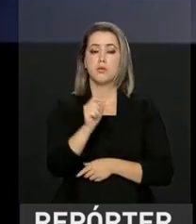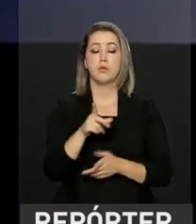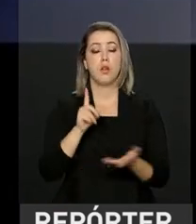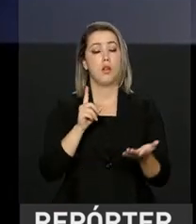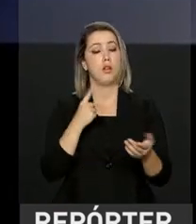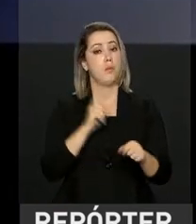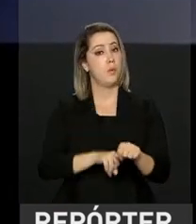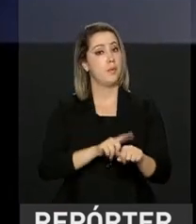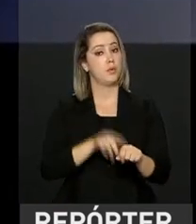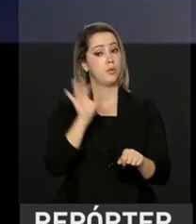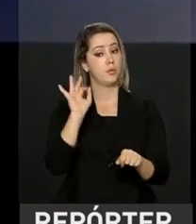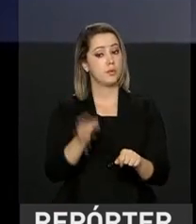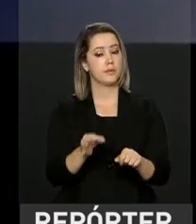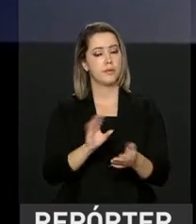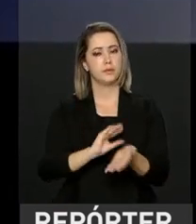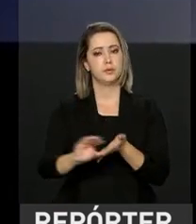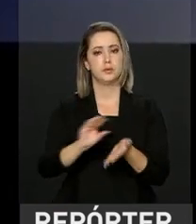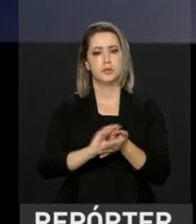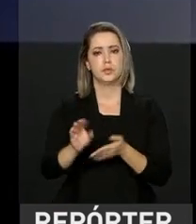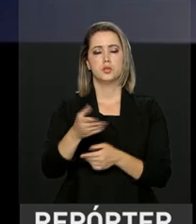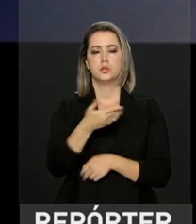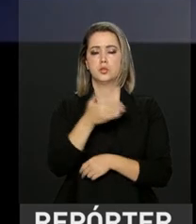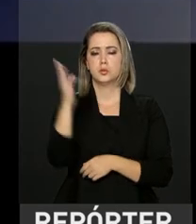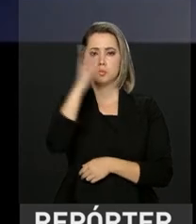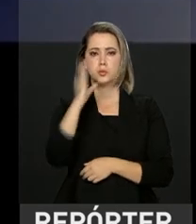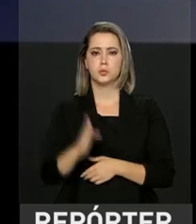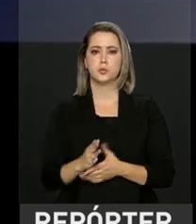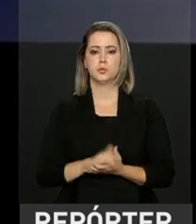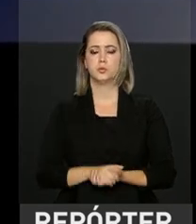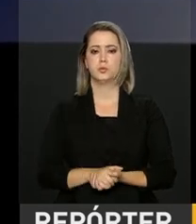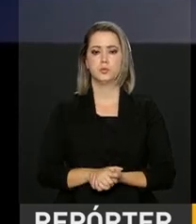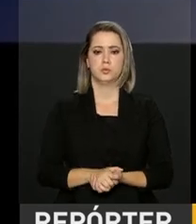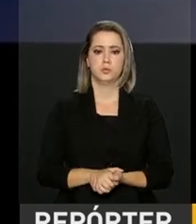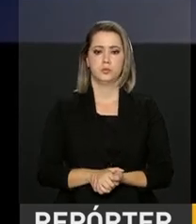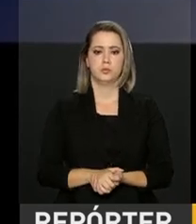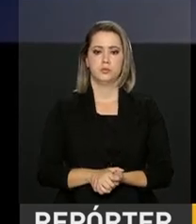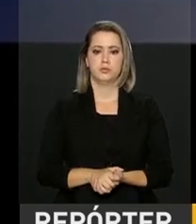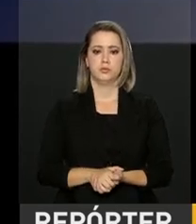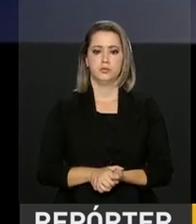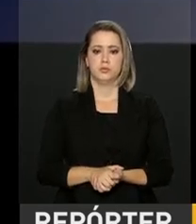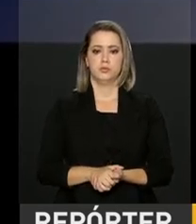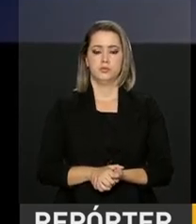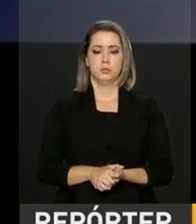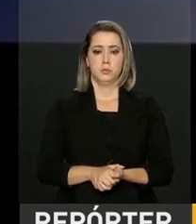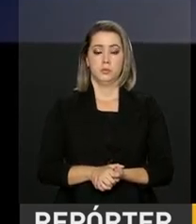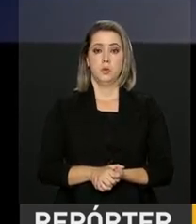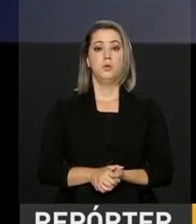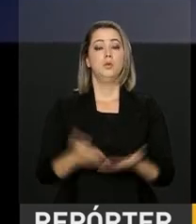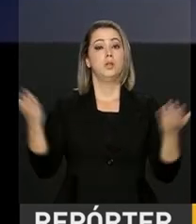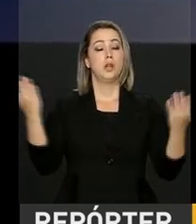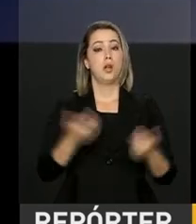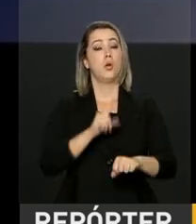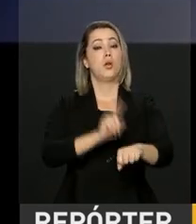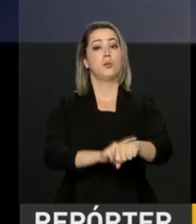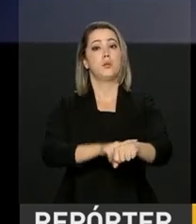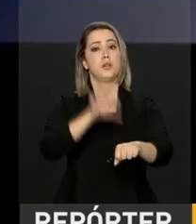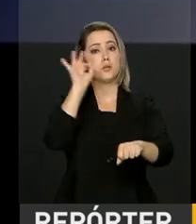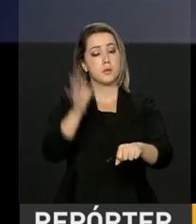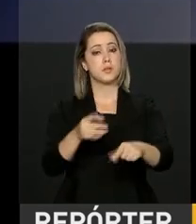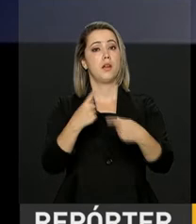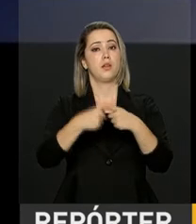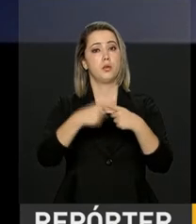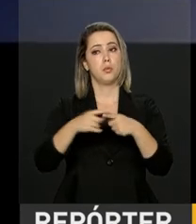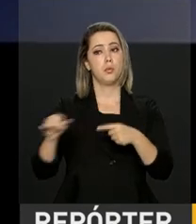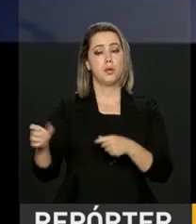para investir no brasil o mundo dentro de vez e é esse no momento em que a economia caiu fortemente